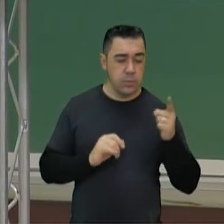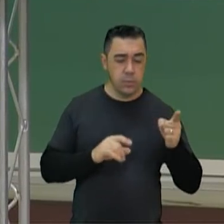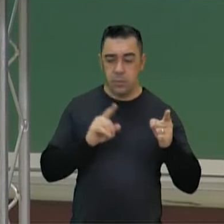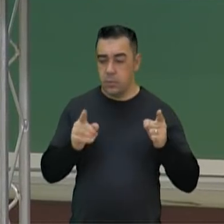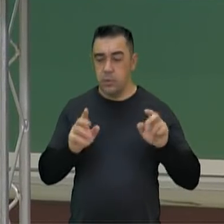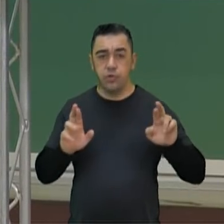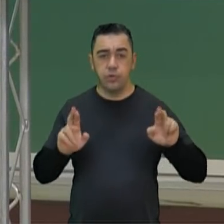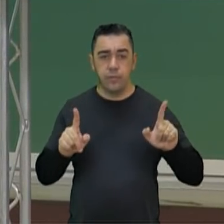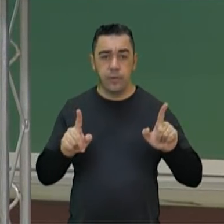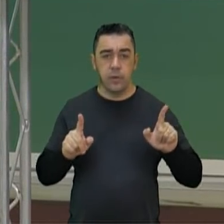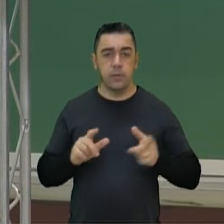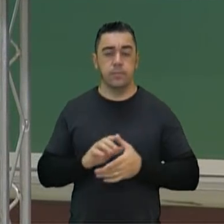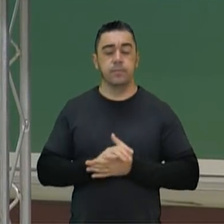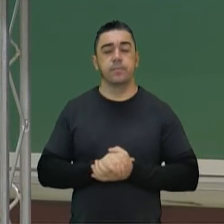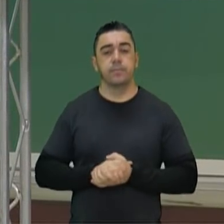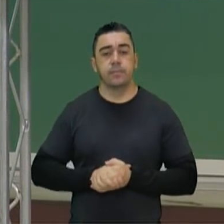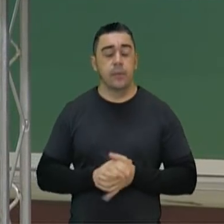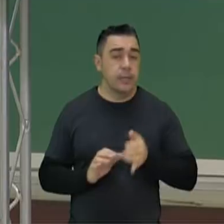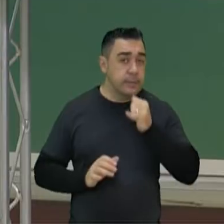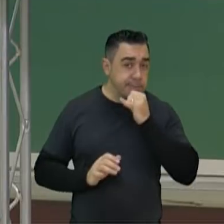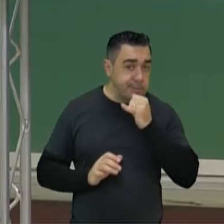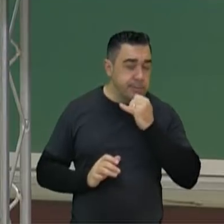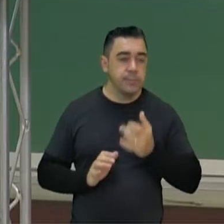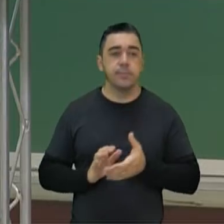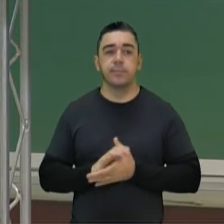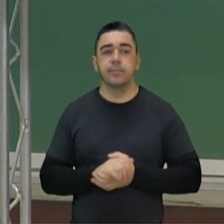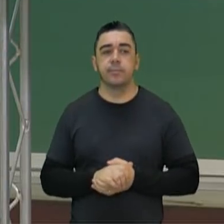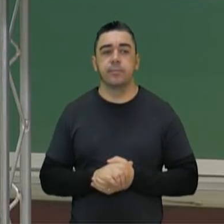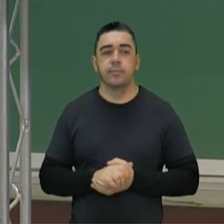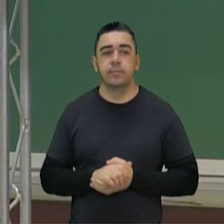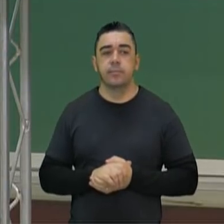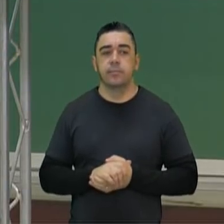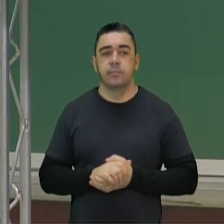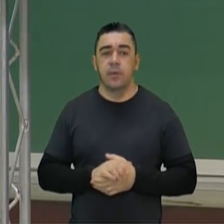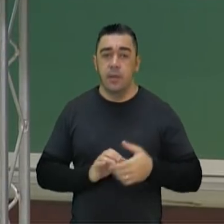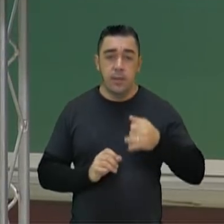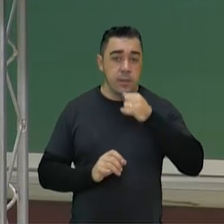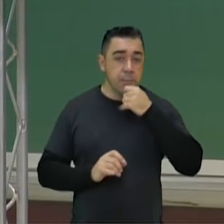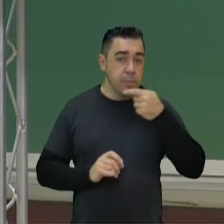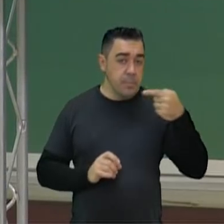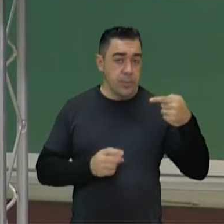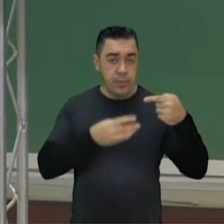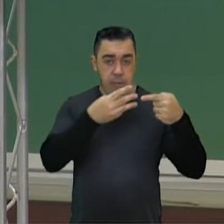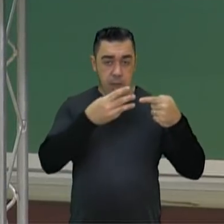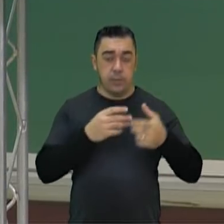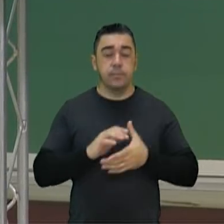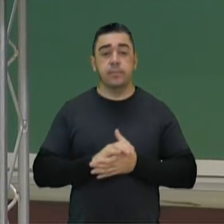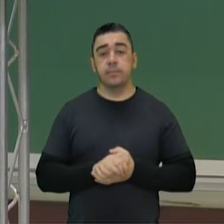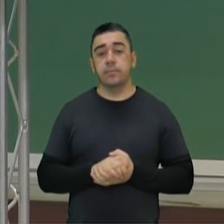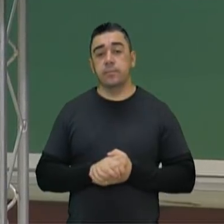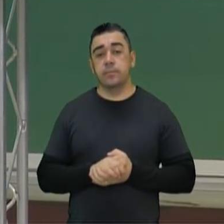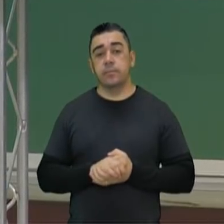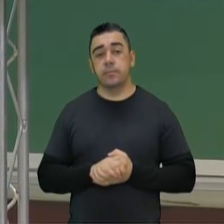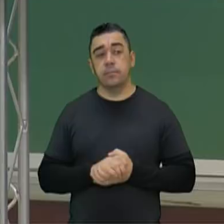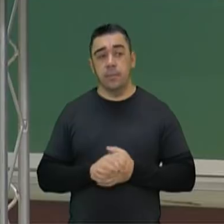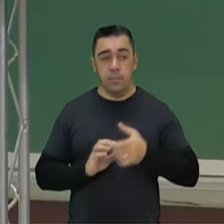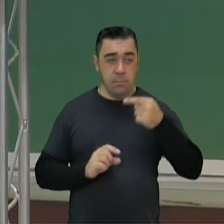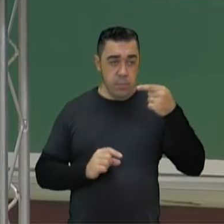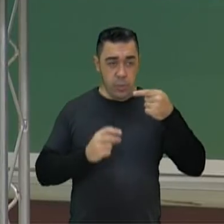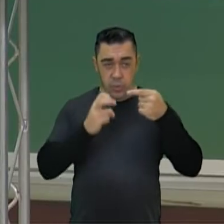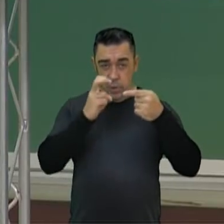números negativos. Por exemplo, se o fator é menos 3, menos